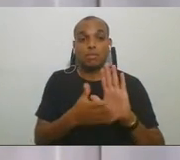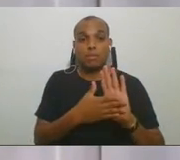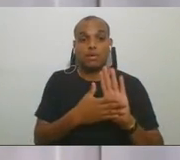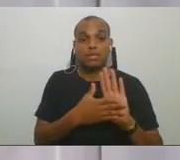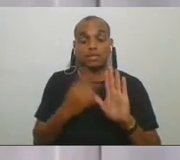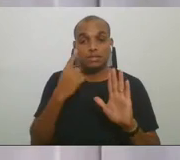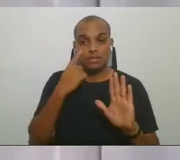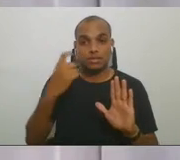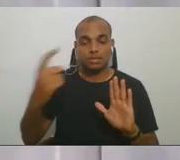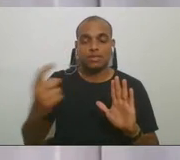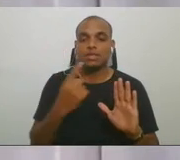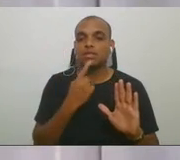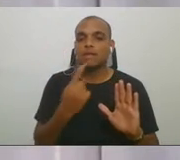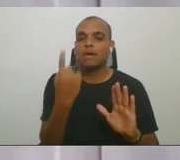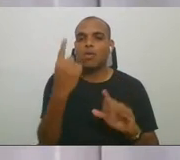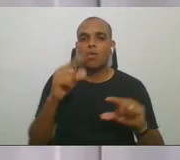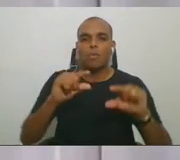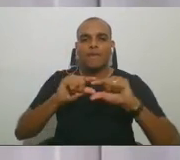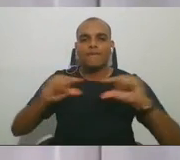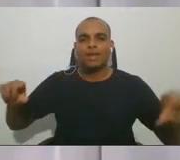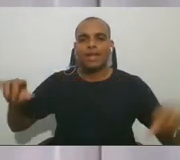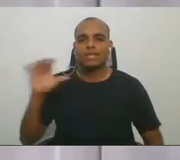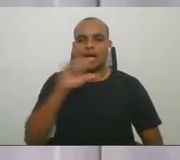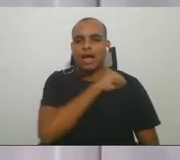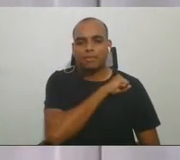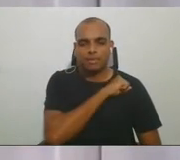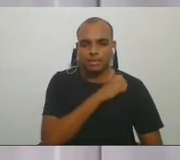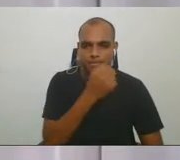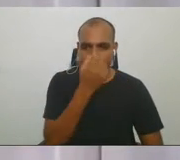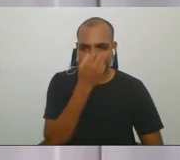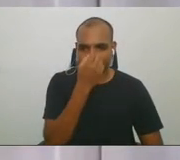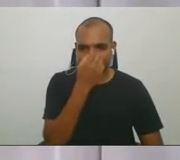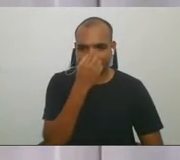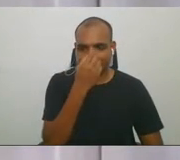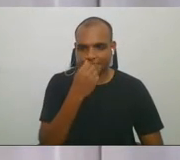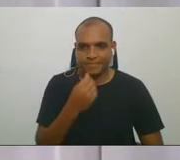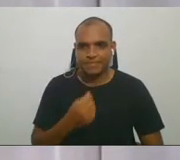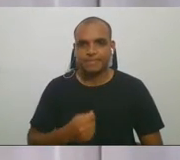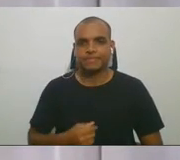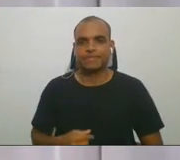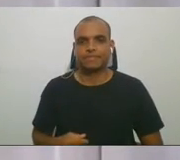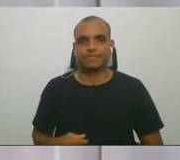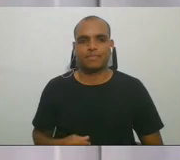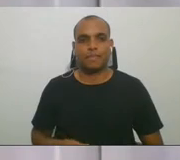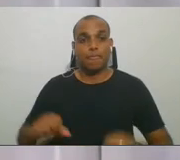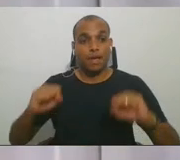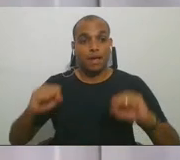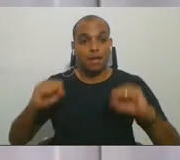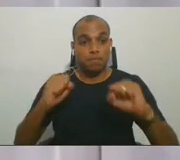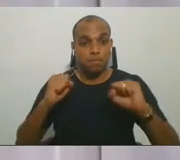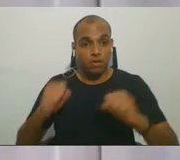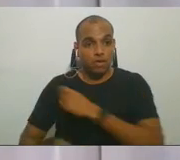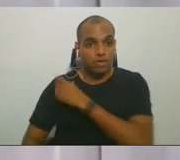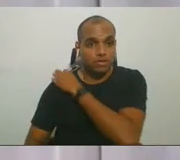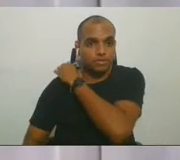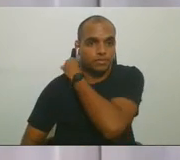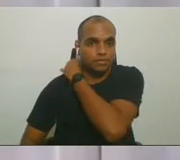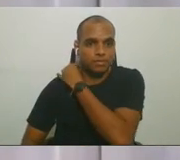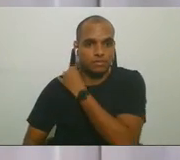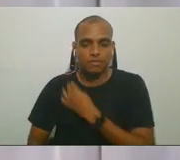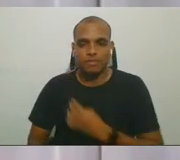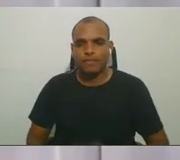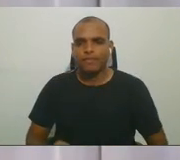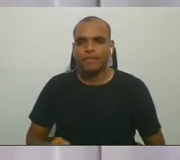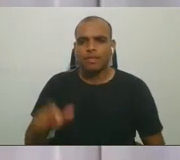ela diz em uma frase rápida que se pode conduzir. Quem